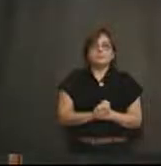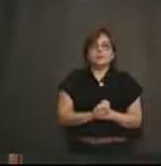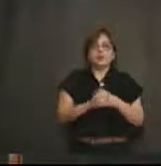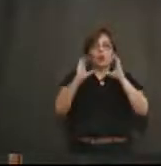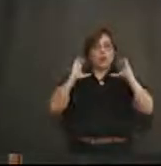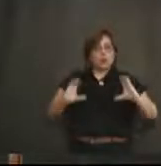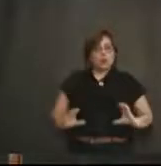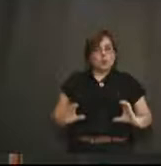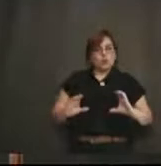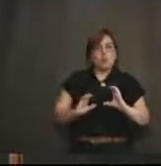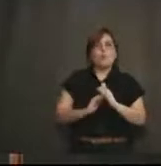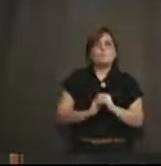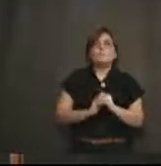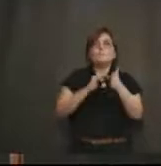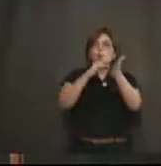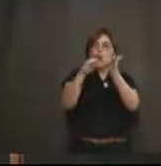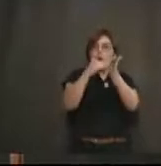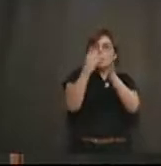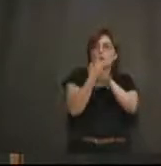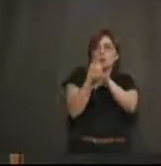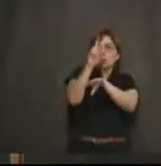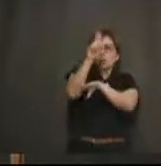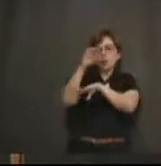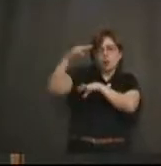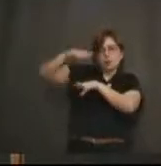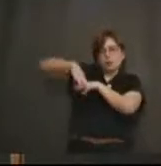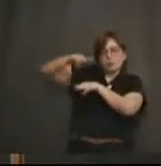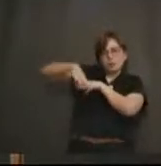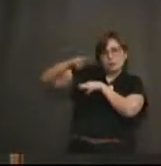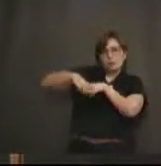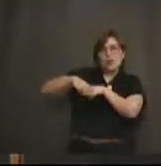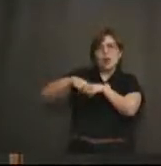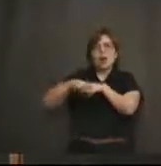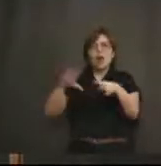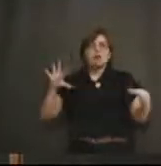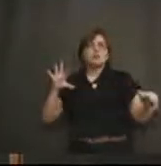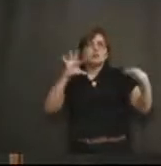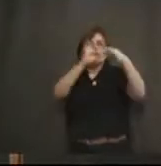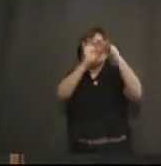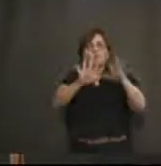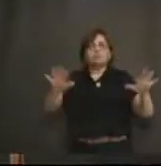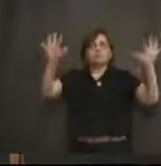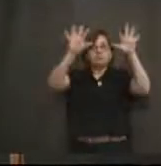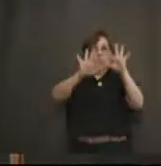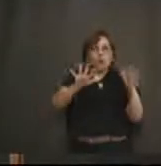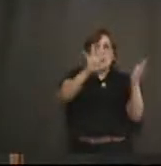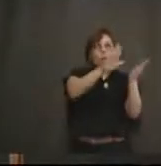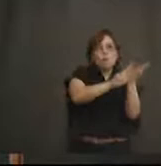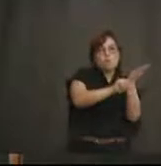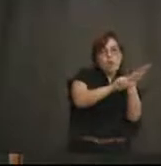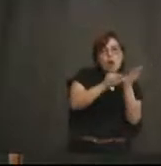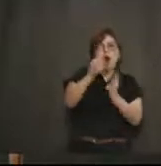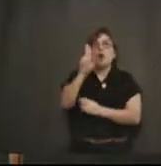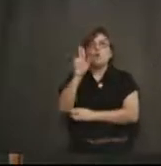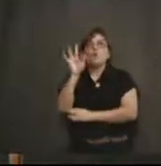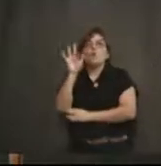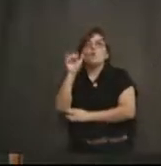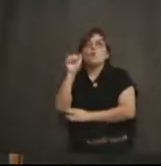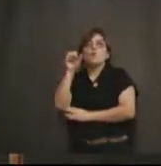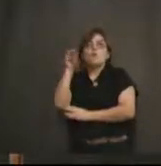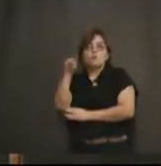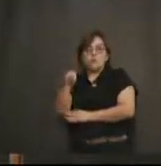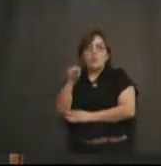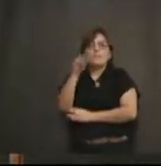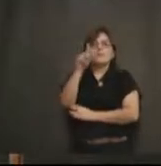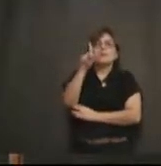Coordenador do Programa de Doutorado em Matemática em Associação Ampla, UFPA-UFAM, PDM,